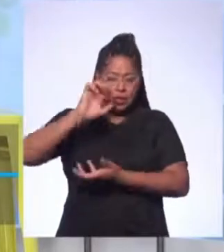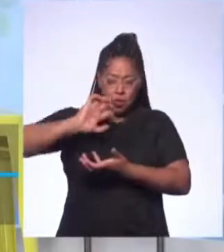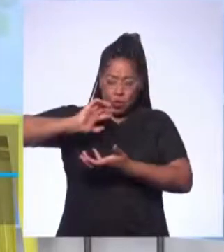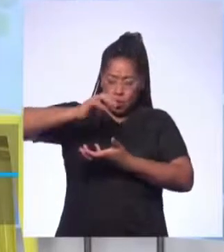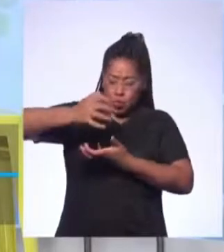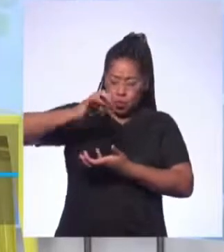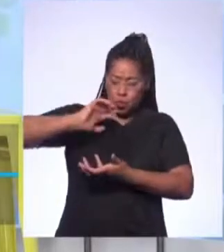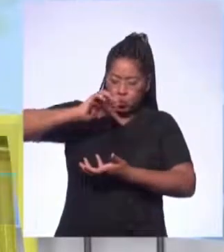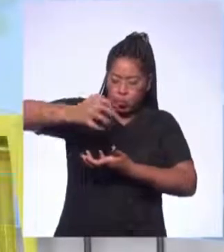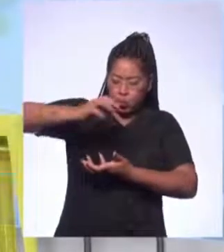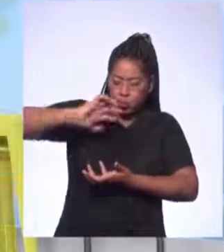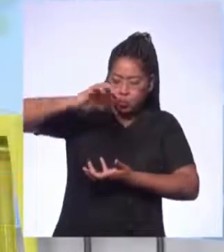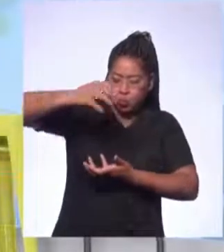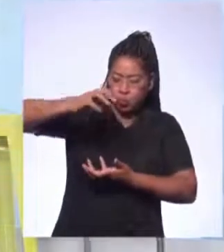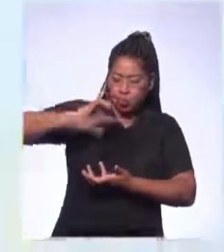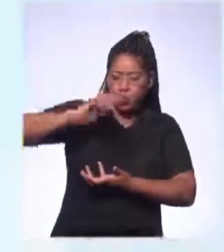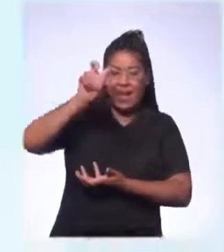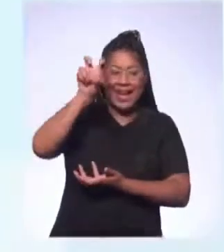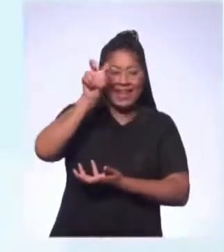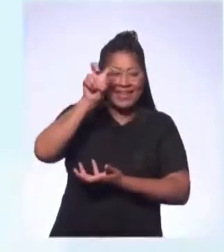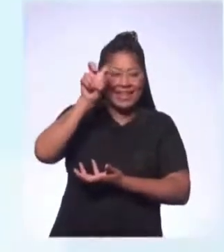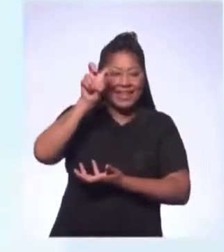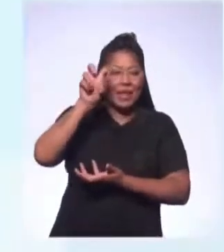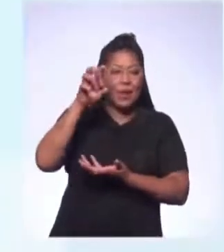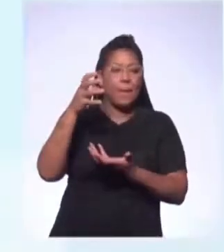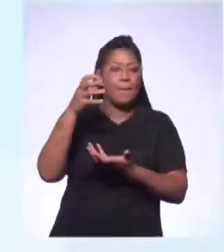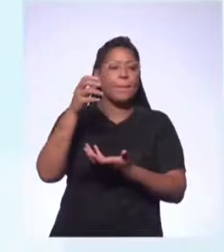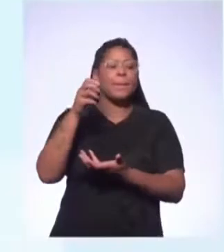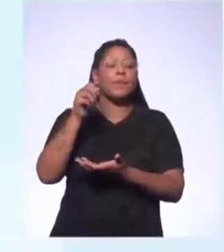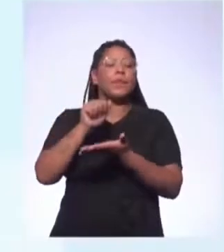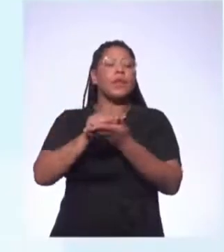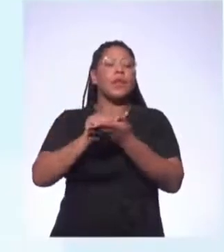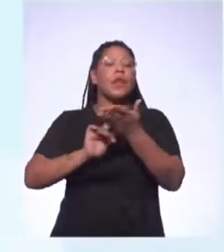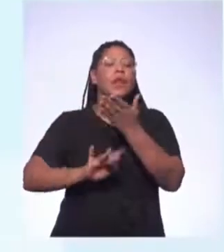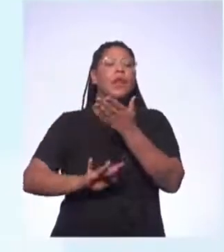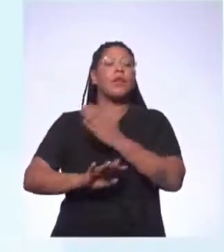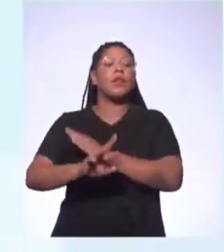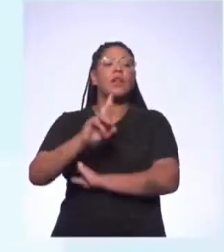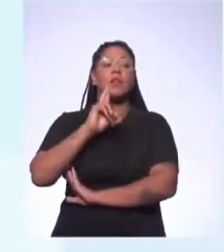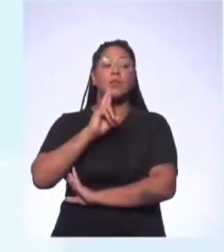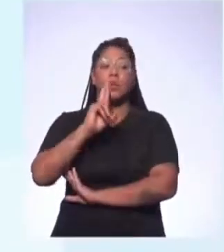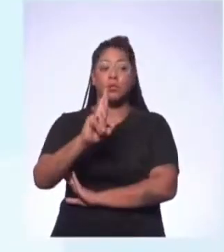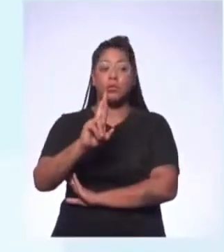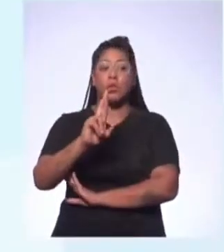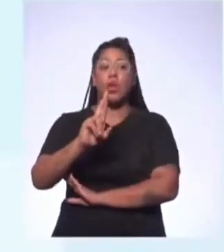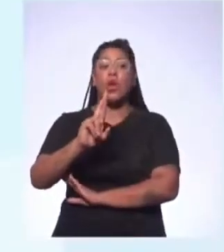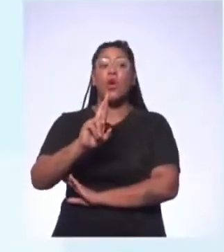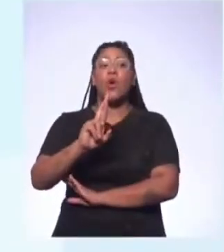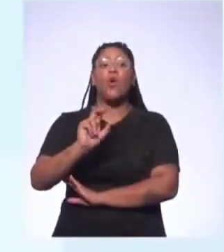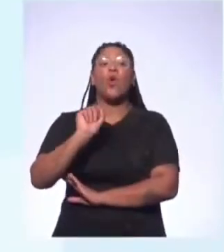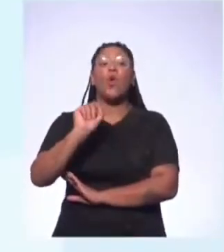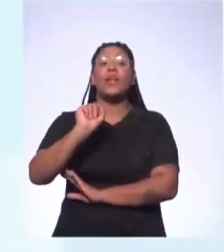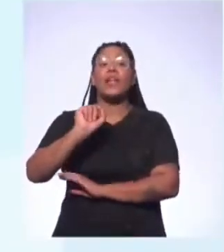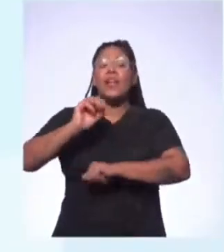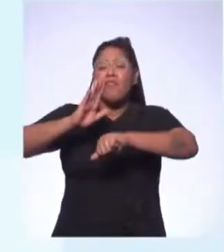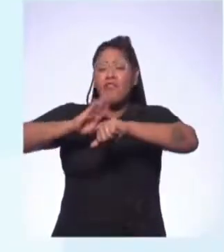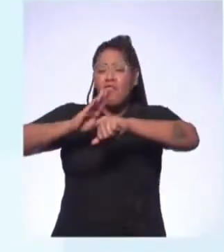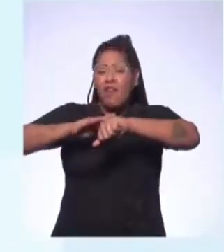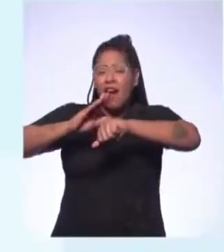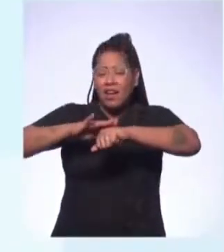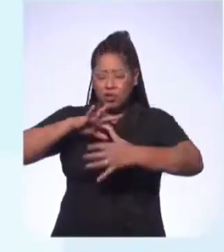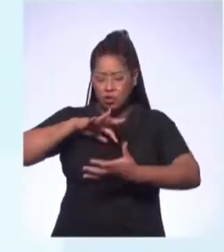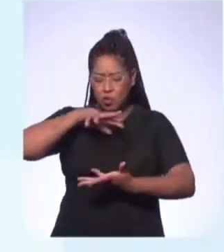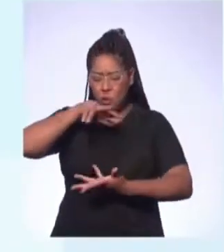Aí temos, vocês sabem quais são as substâncias poluentes? Aí nós temos vários tipos